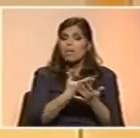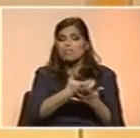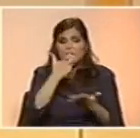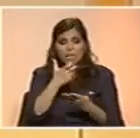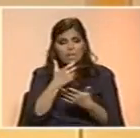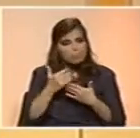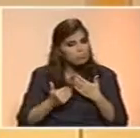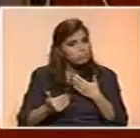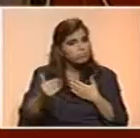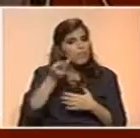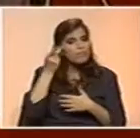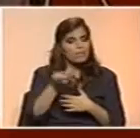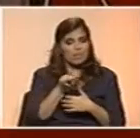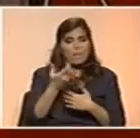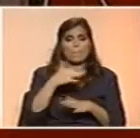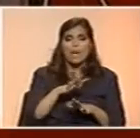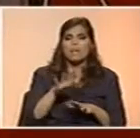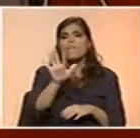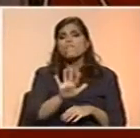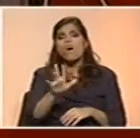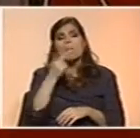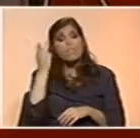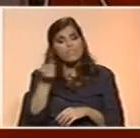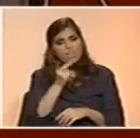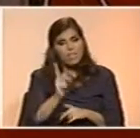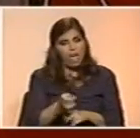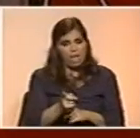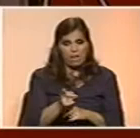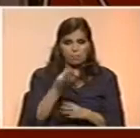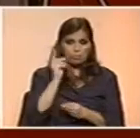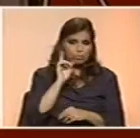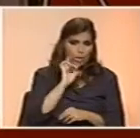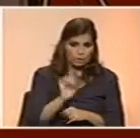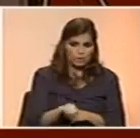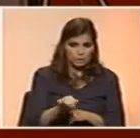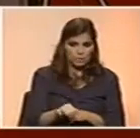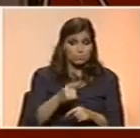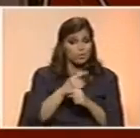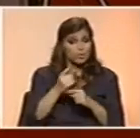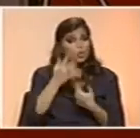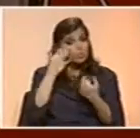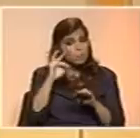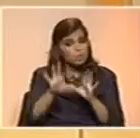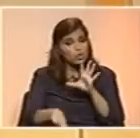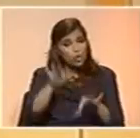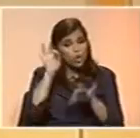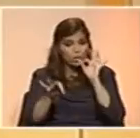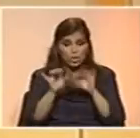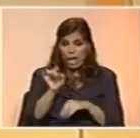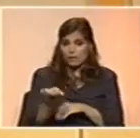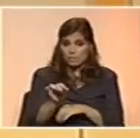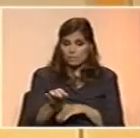na longevidade. Mas o aspecto do estilo de vida é, sem dúvida, um aspecto a não ignorar. Porque normalmente estas opções são